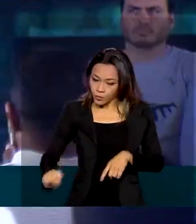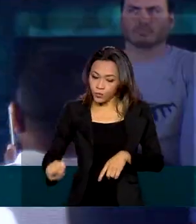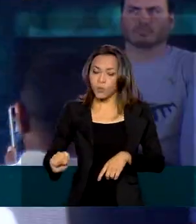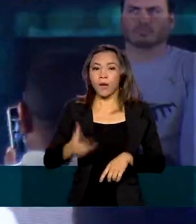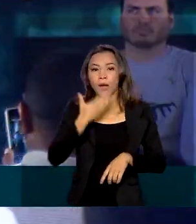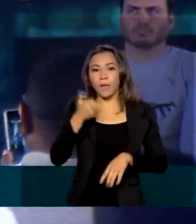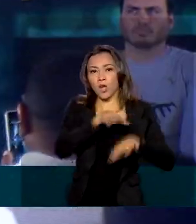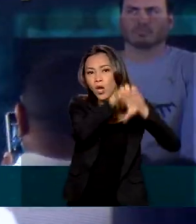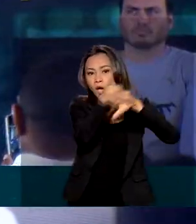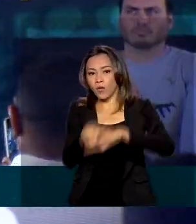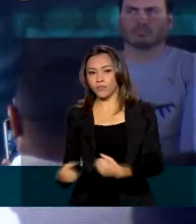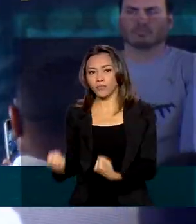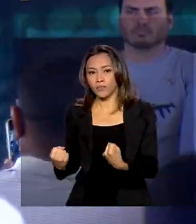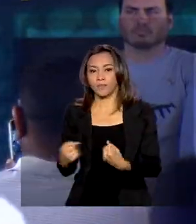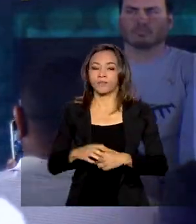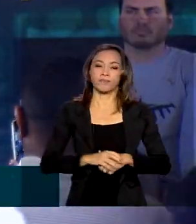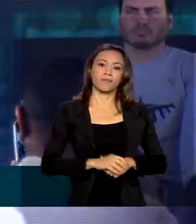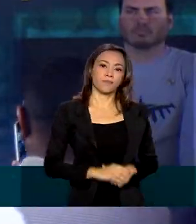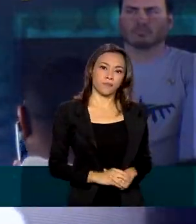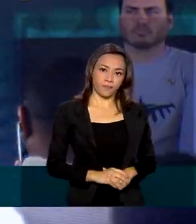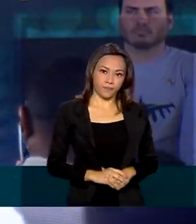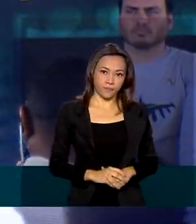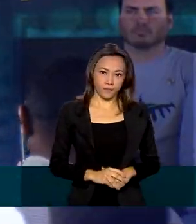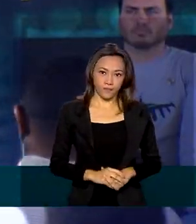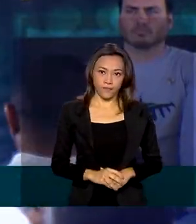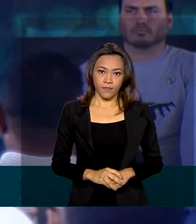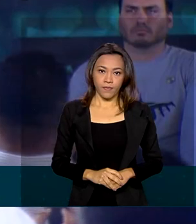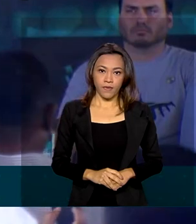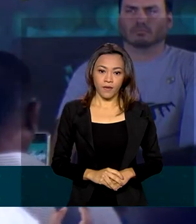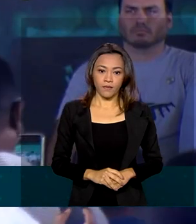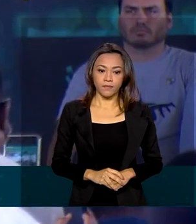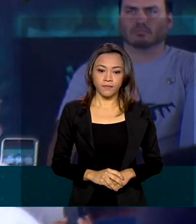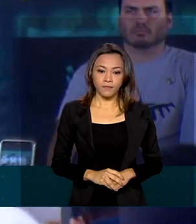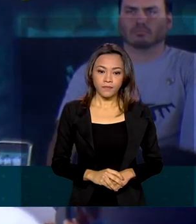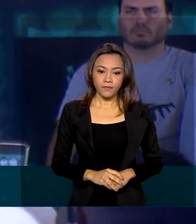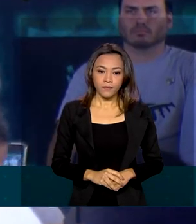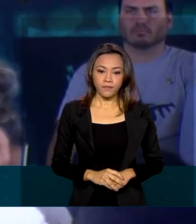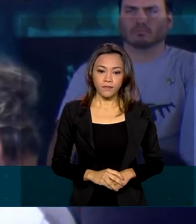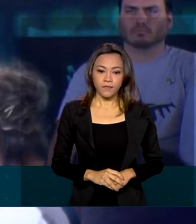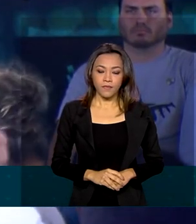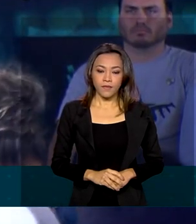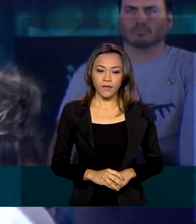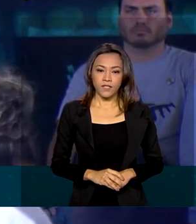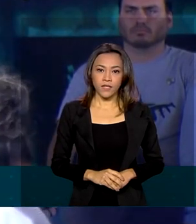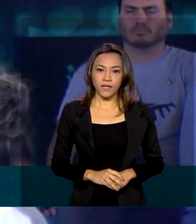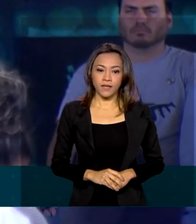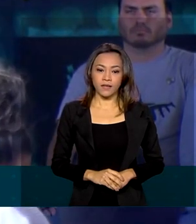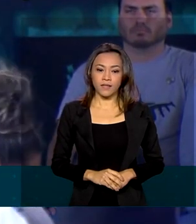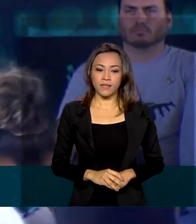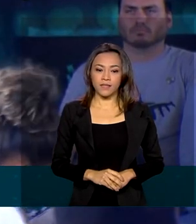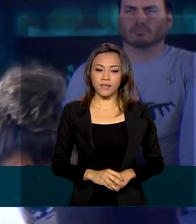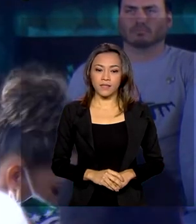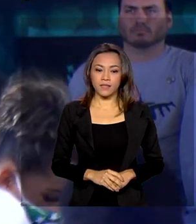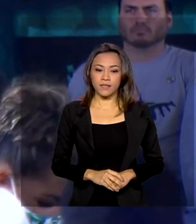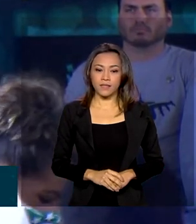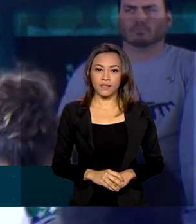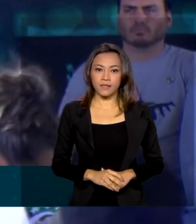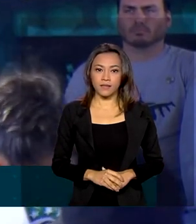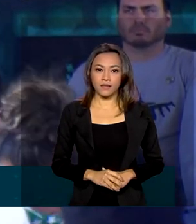região o cidadão do Piauí o cidadão do Maranhão o produtor do Piauí o produtor do Maranhão aqueles